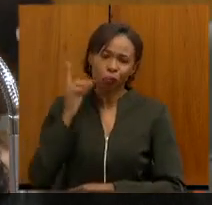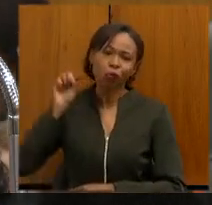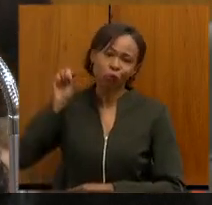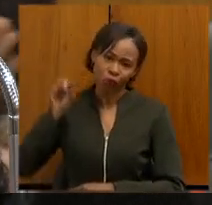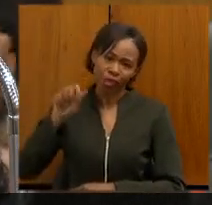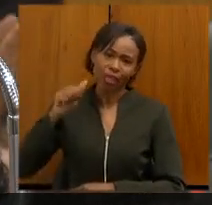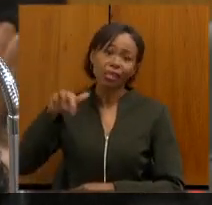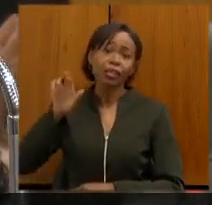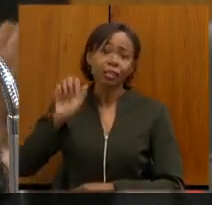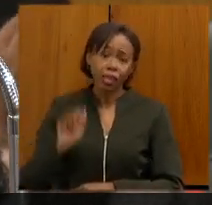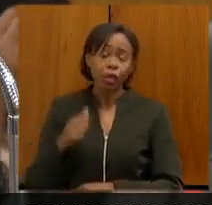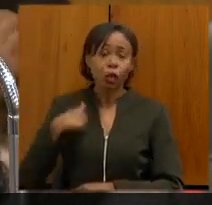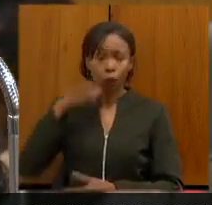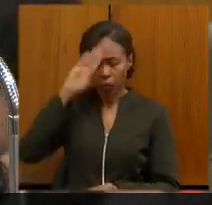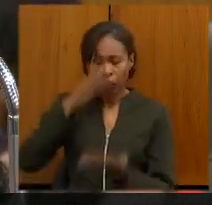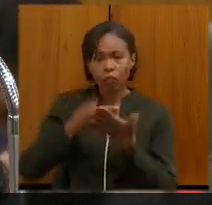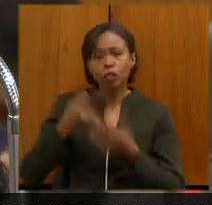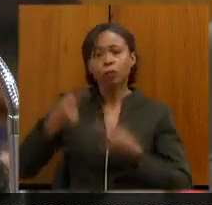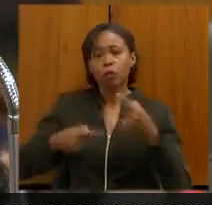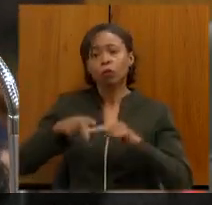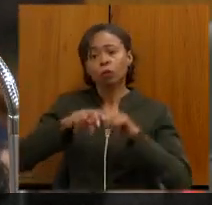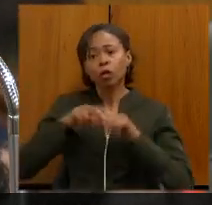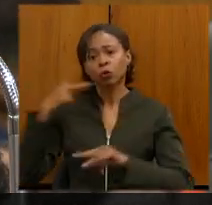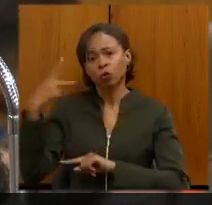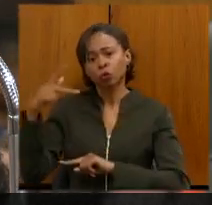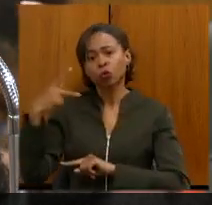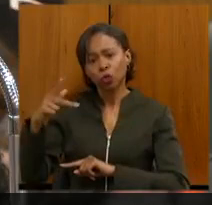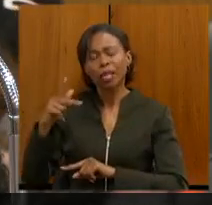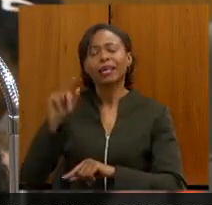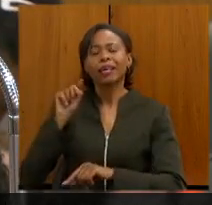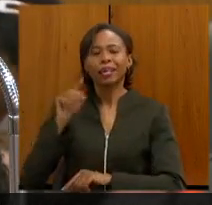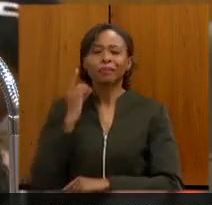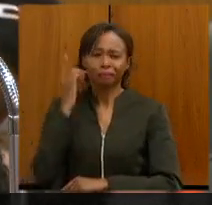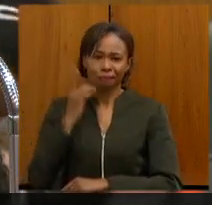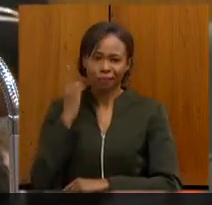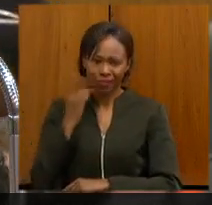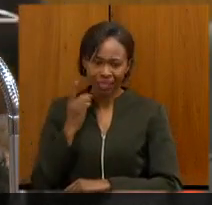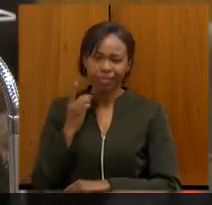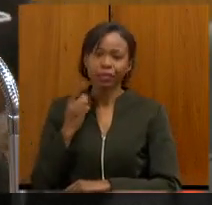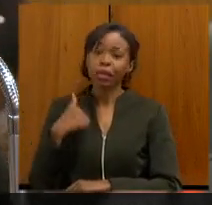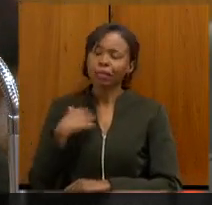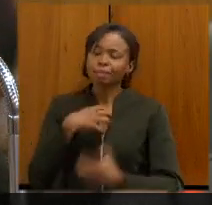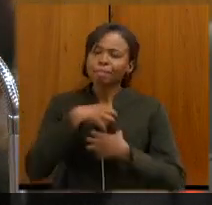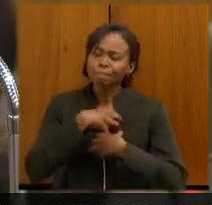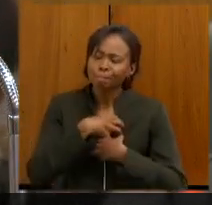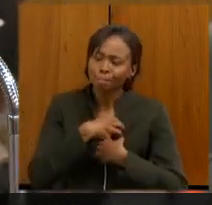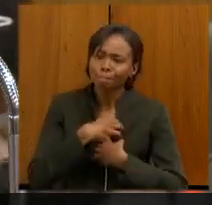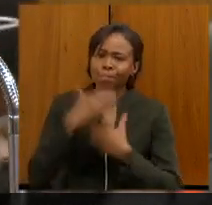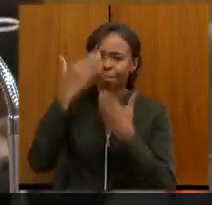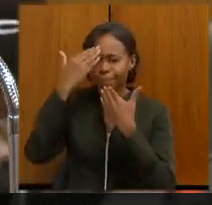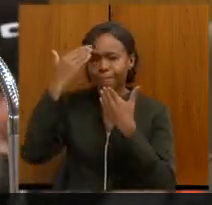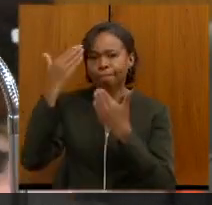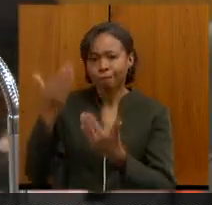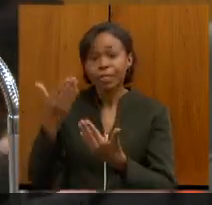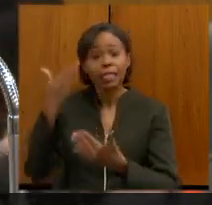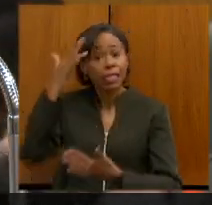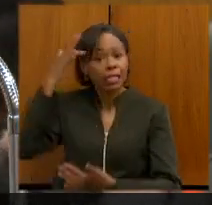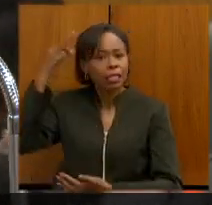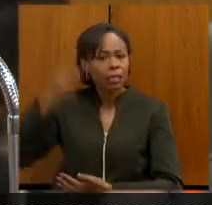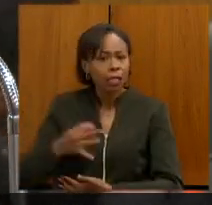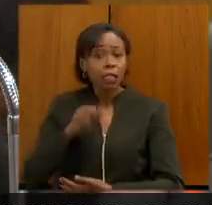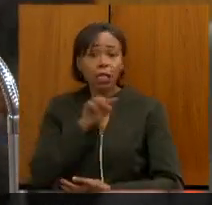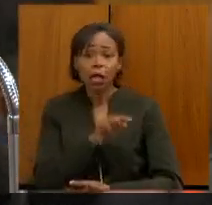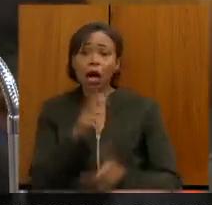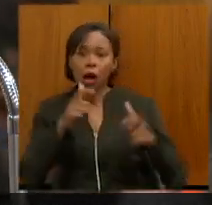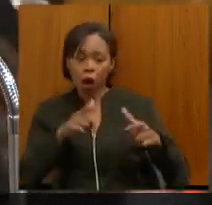na política através do seu mandato então eu gostaria de deixar aqui a minha gratidão meu sentimento de gratidão e tenho certeza que é o